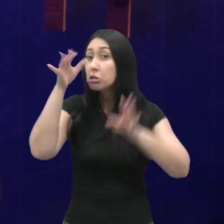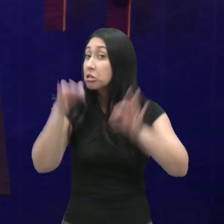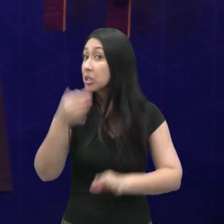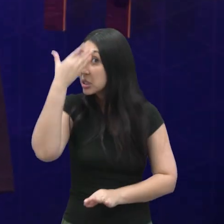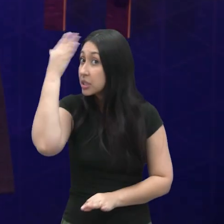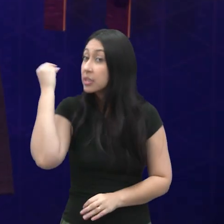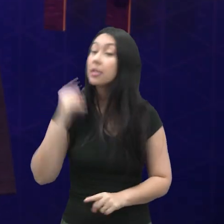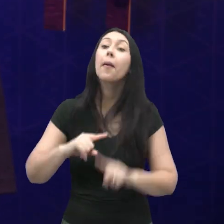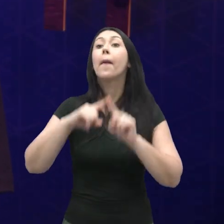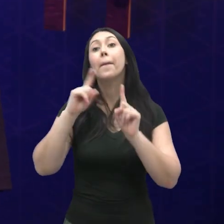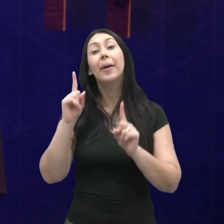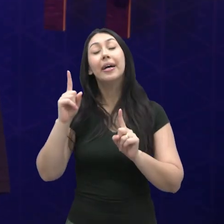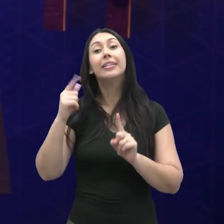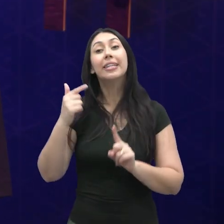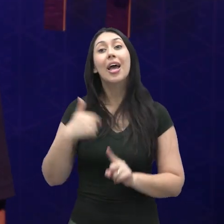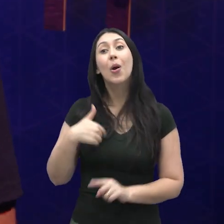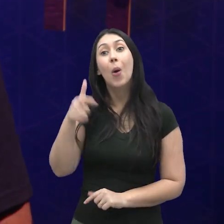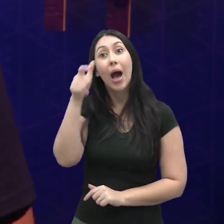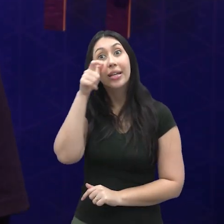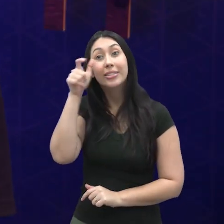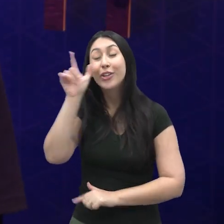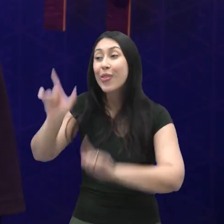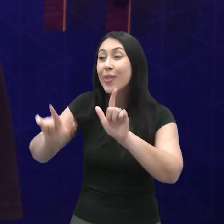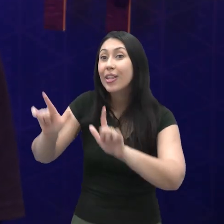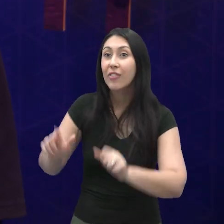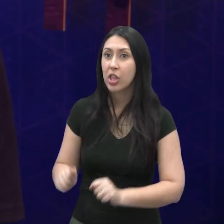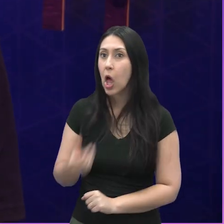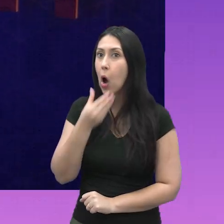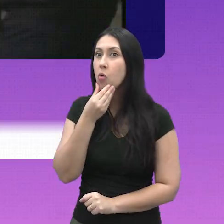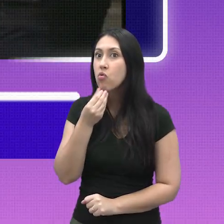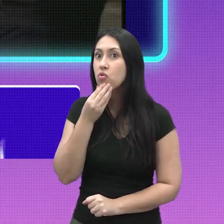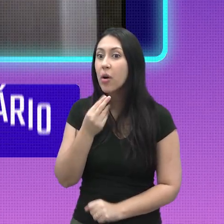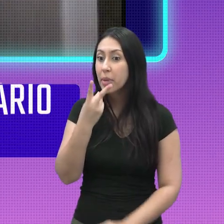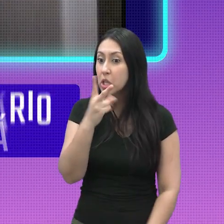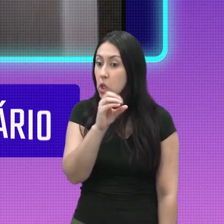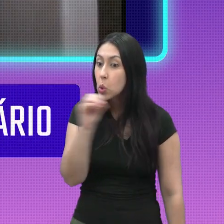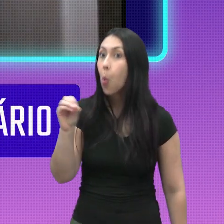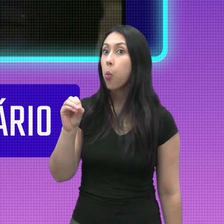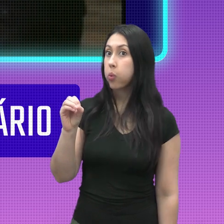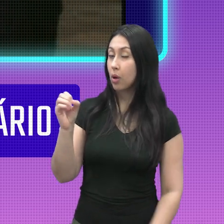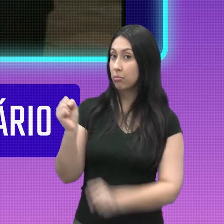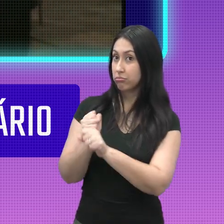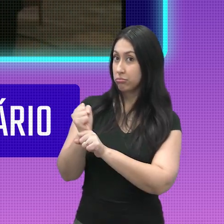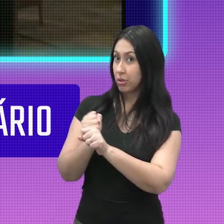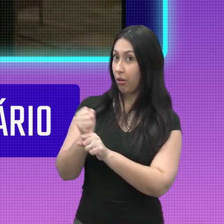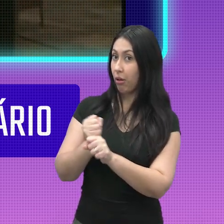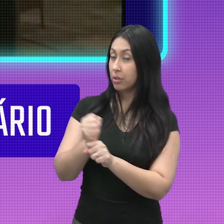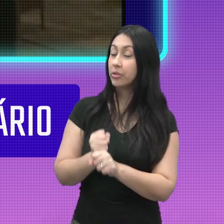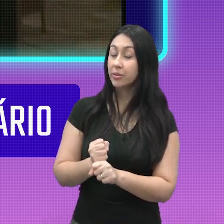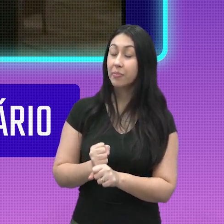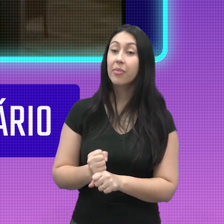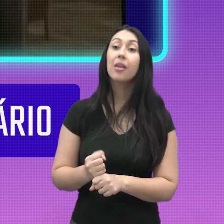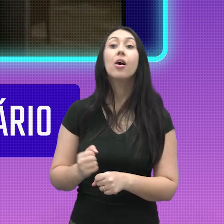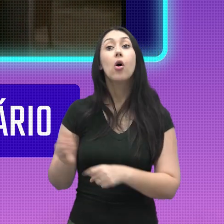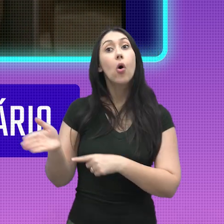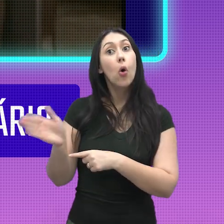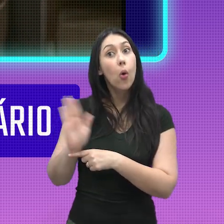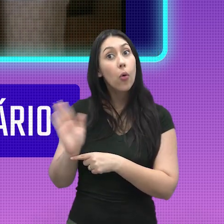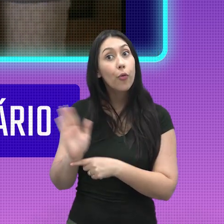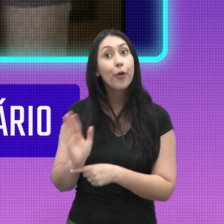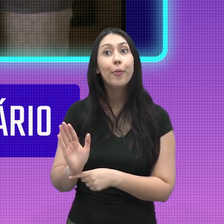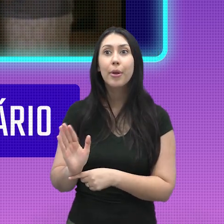filme, mas que eu assistia muito na TV, que é O Homem Bicentenário. E esse filme, ele é uma